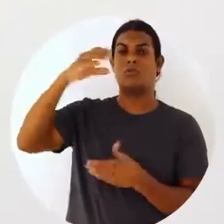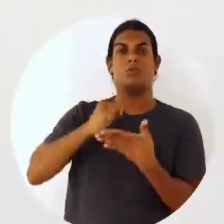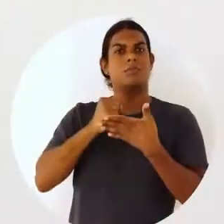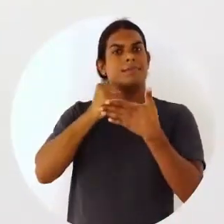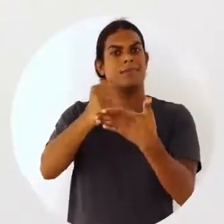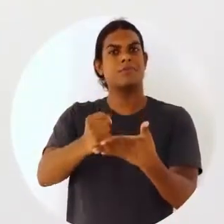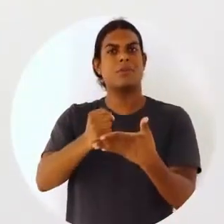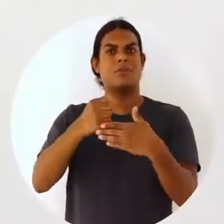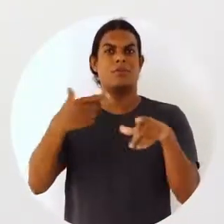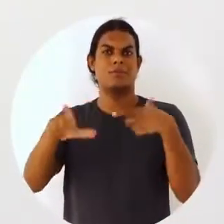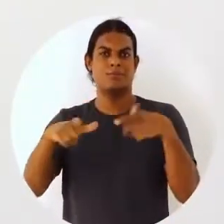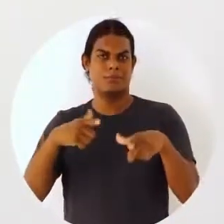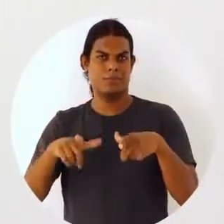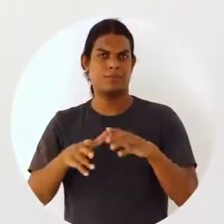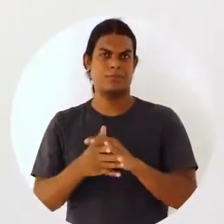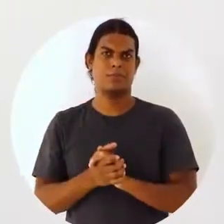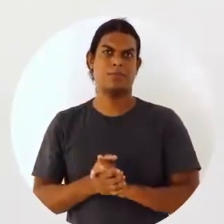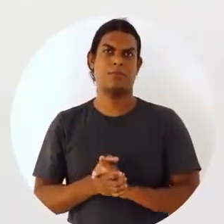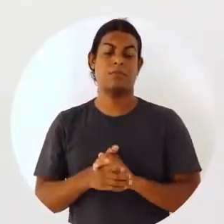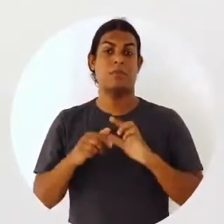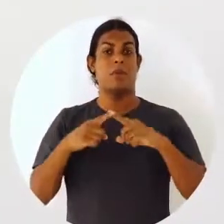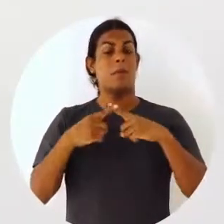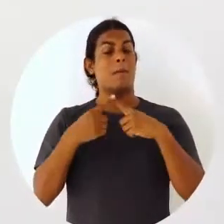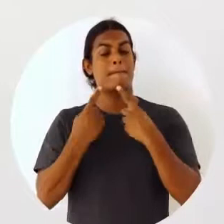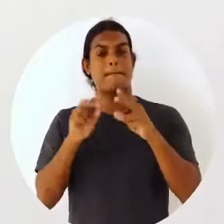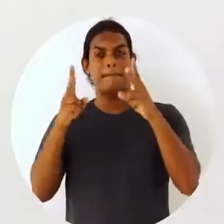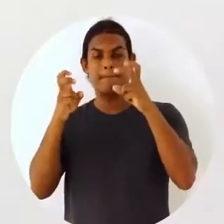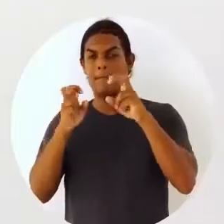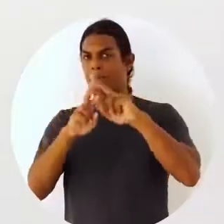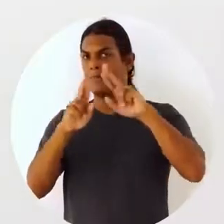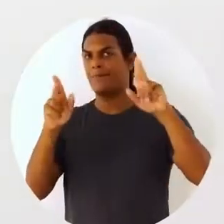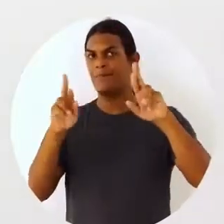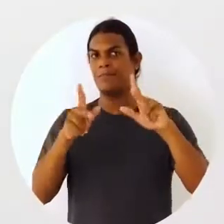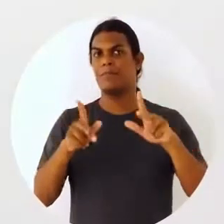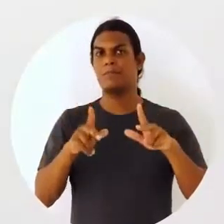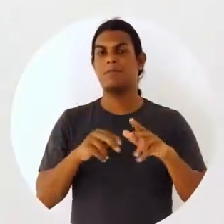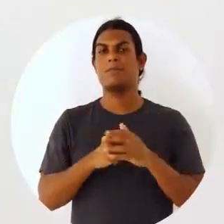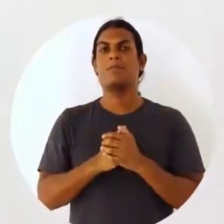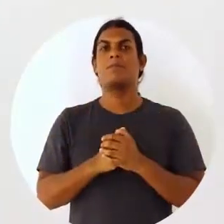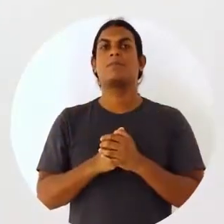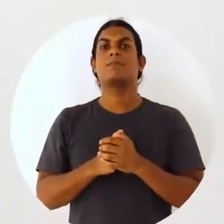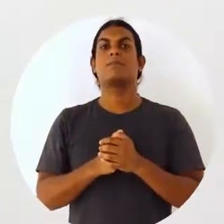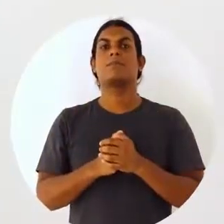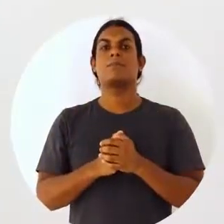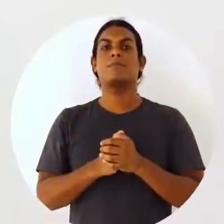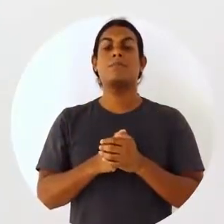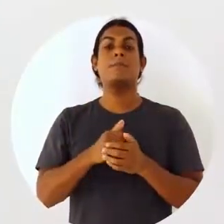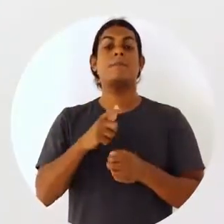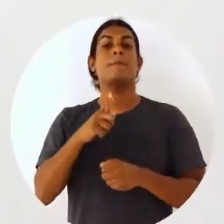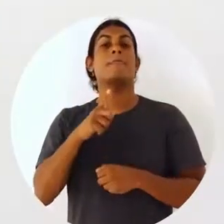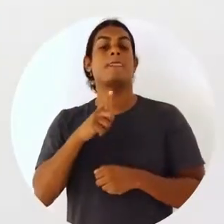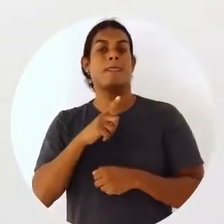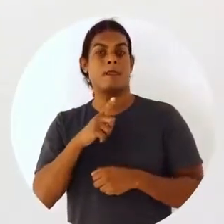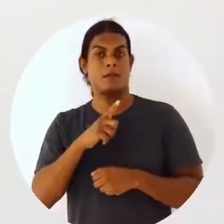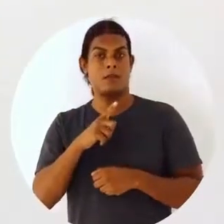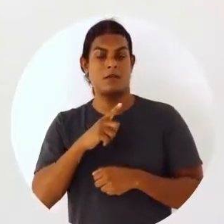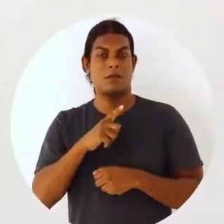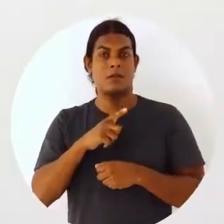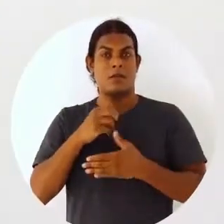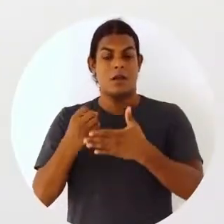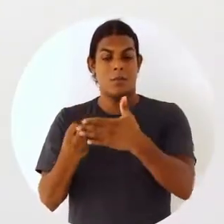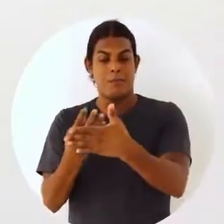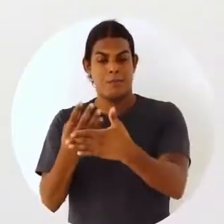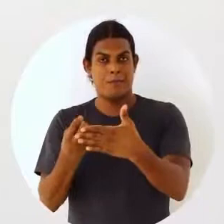ao contrário, o que eles perceberam foi que existia a produtividade, ela